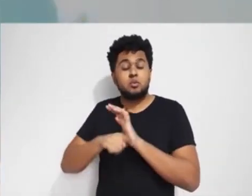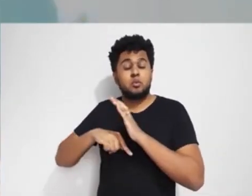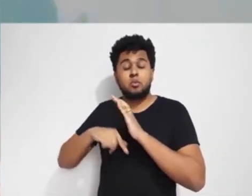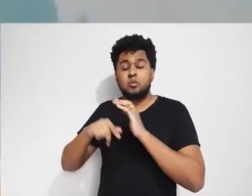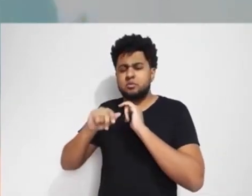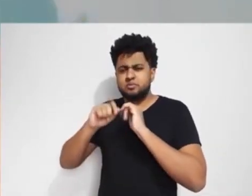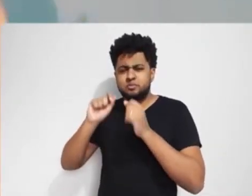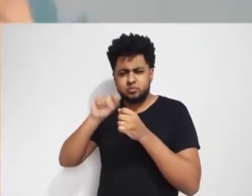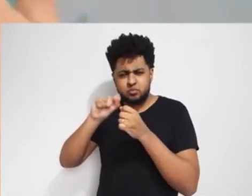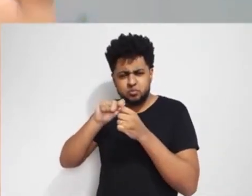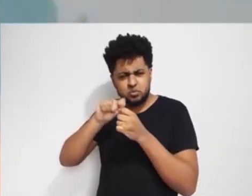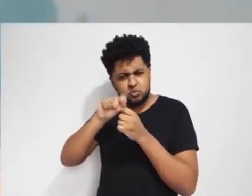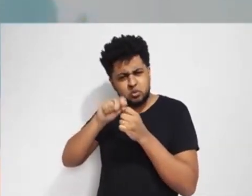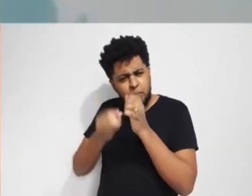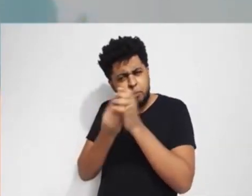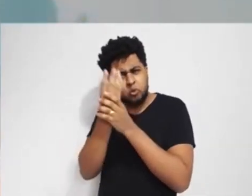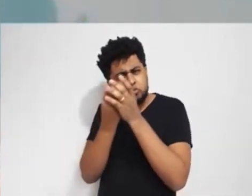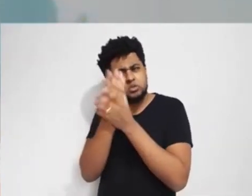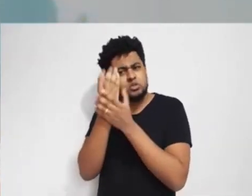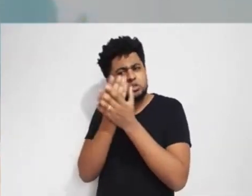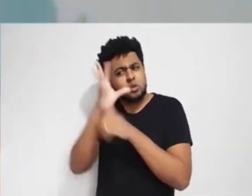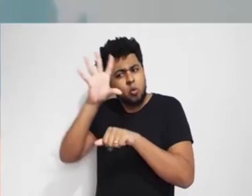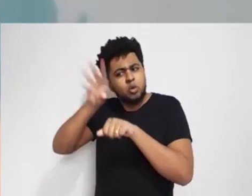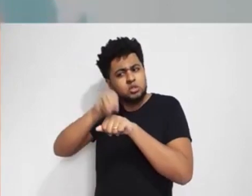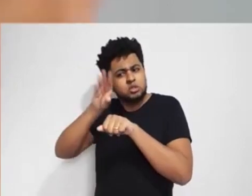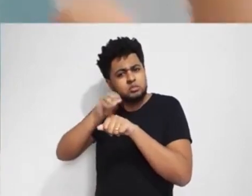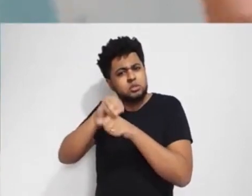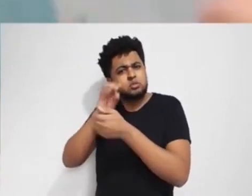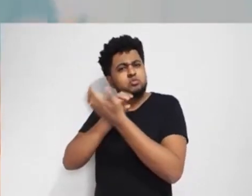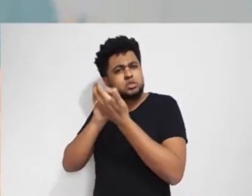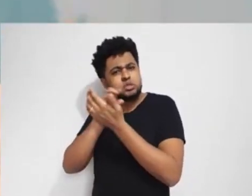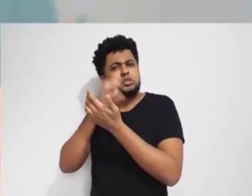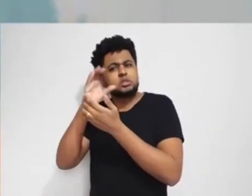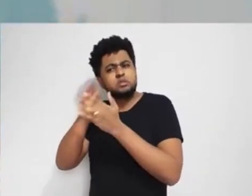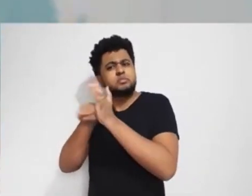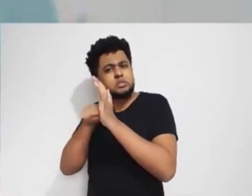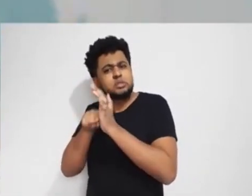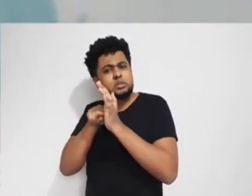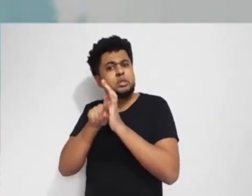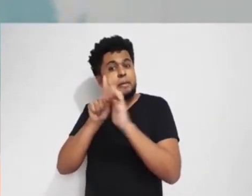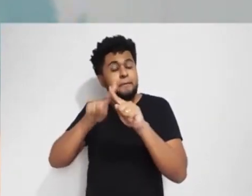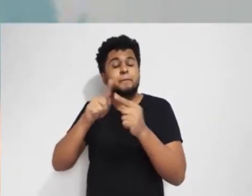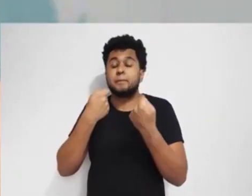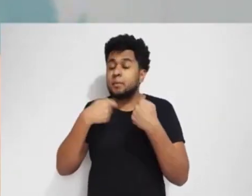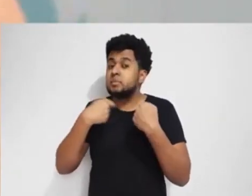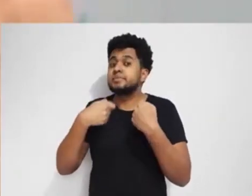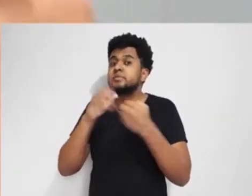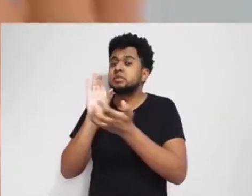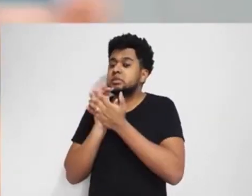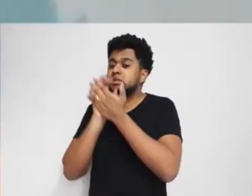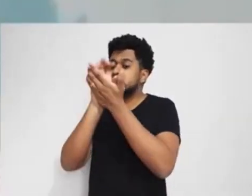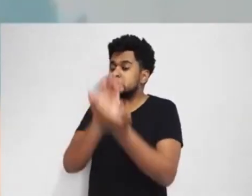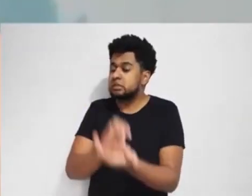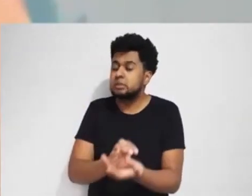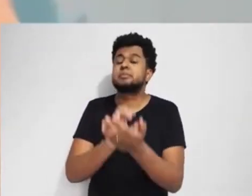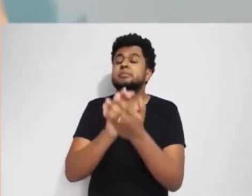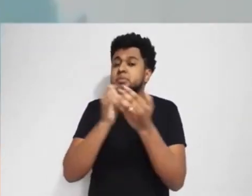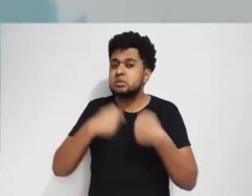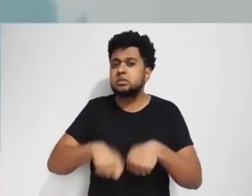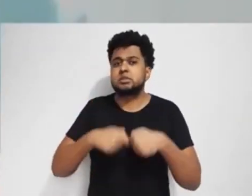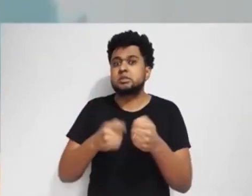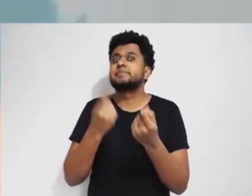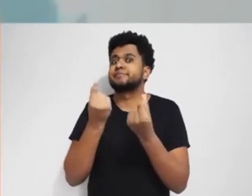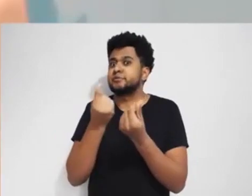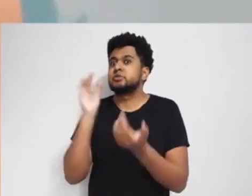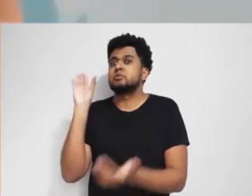produção científica, ela é um processo assim que exige um investimento, geralmente grande investimento, de